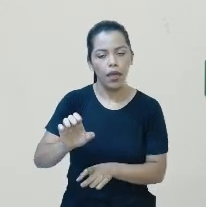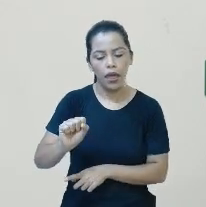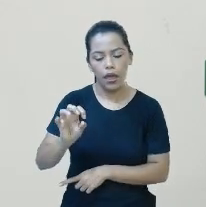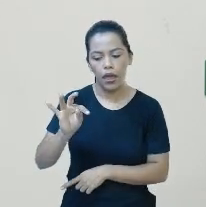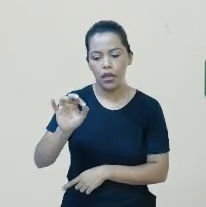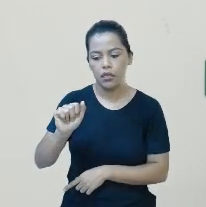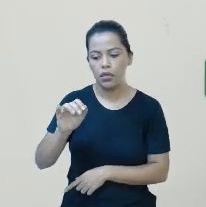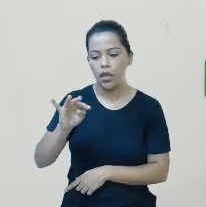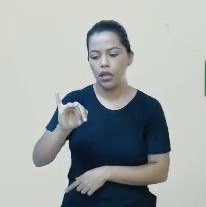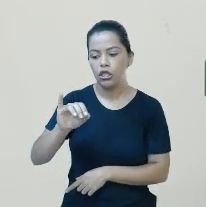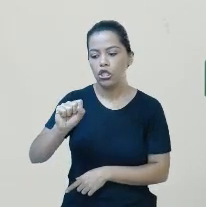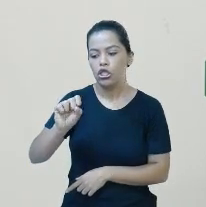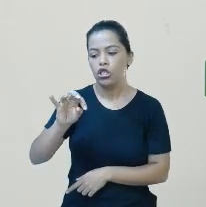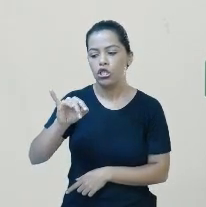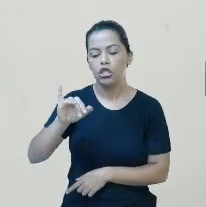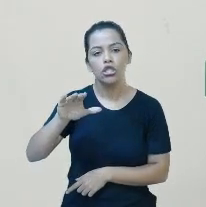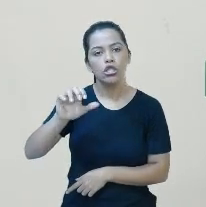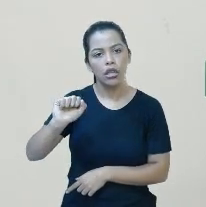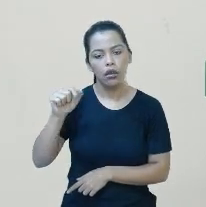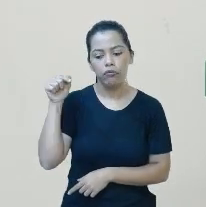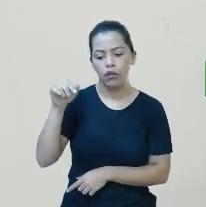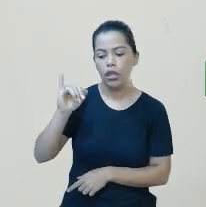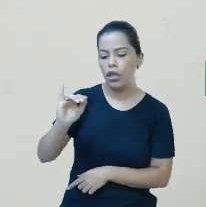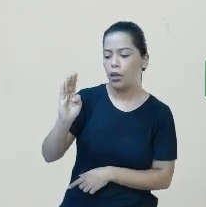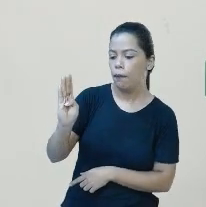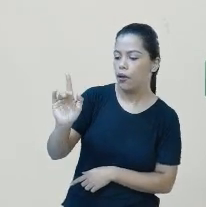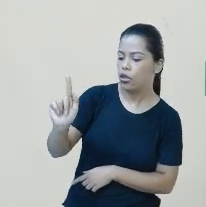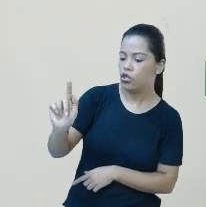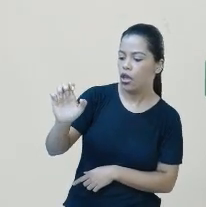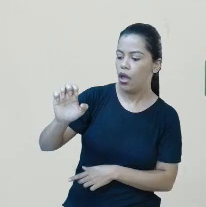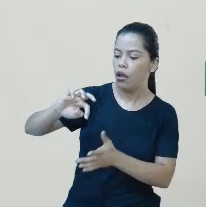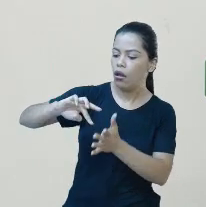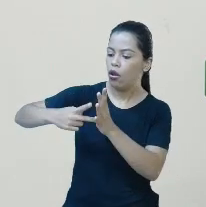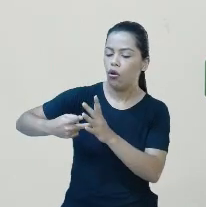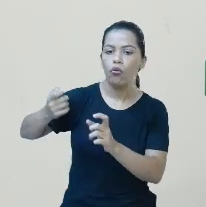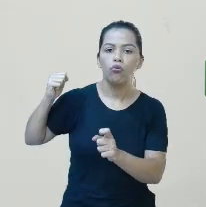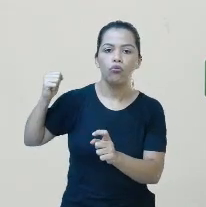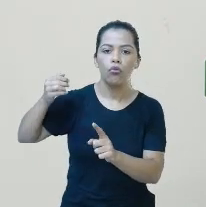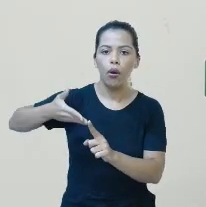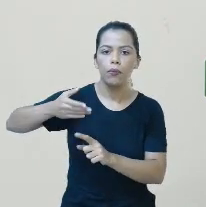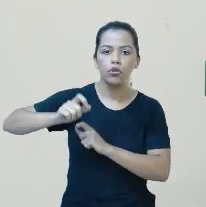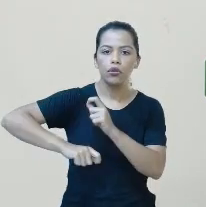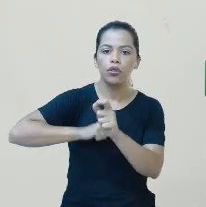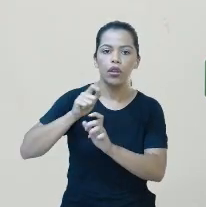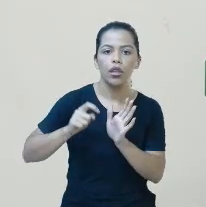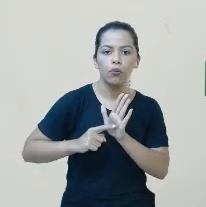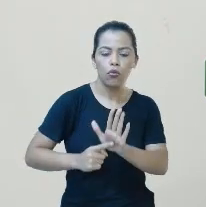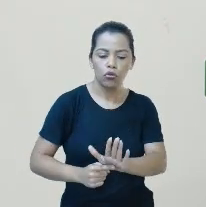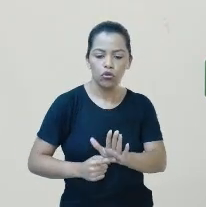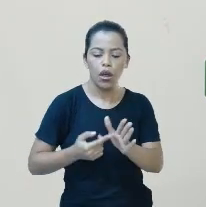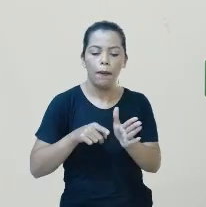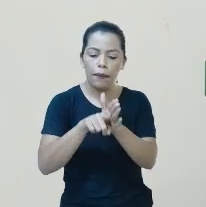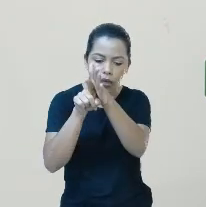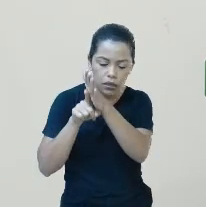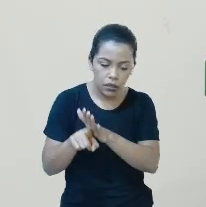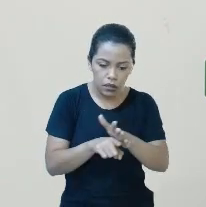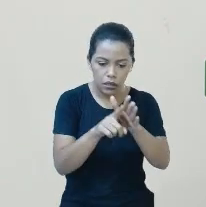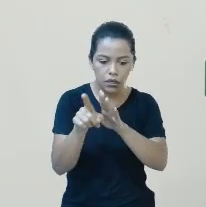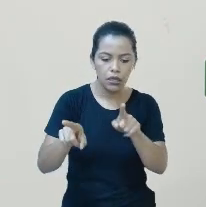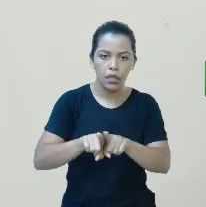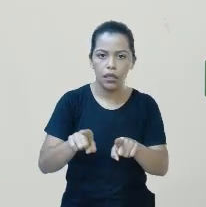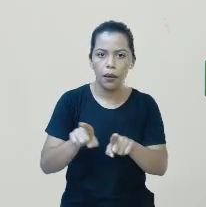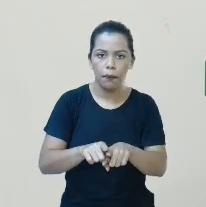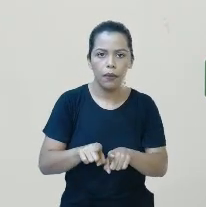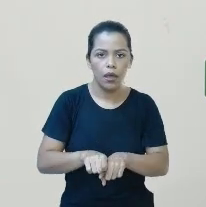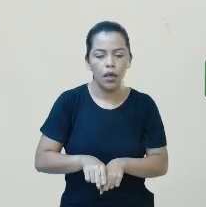Estatística. O IBGE, ele tem a função de fazer pesquisas, de mostrar dados para que possa